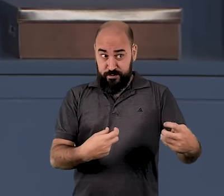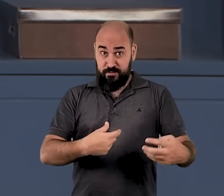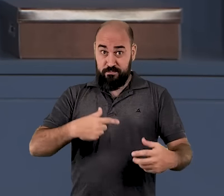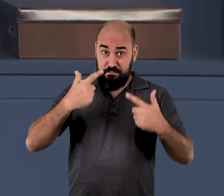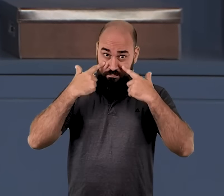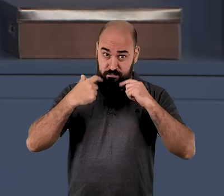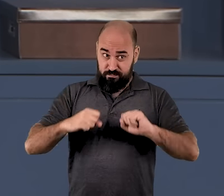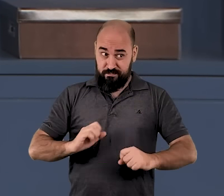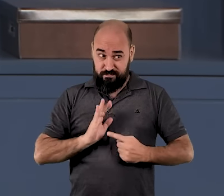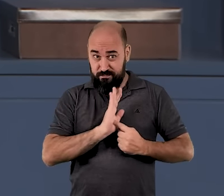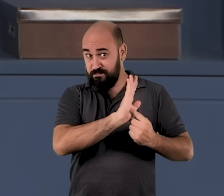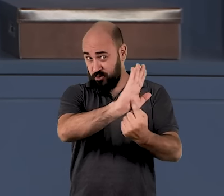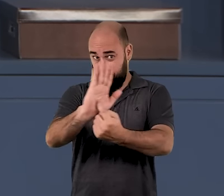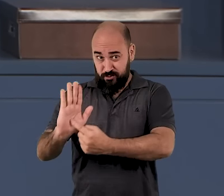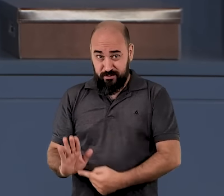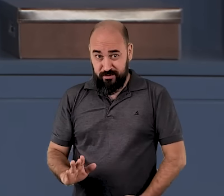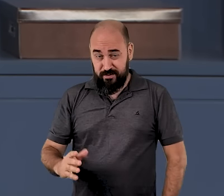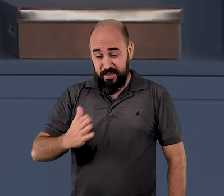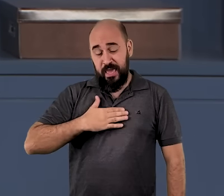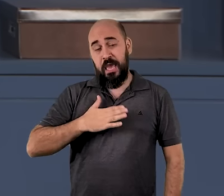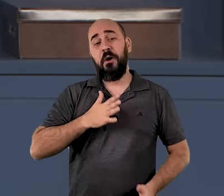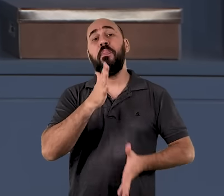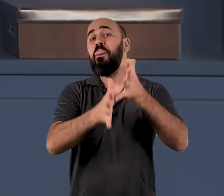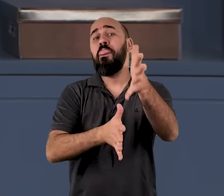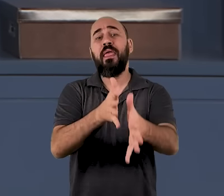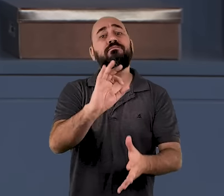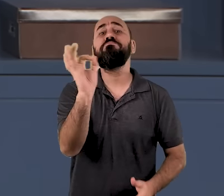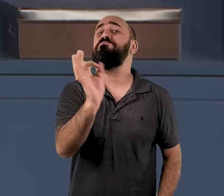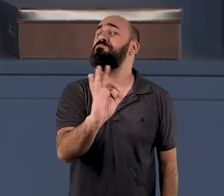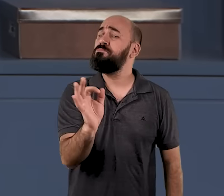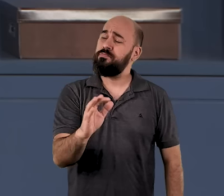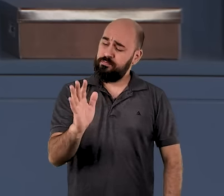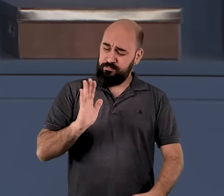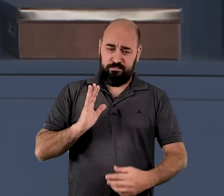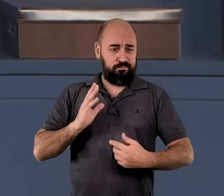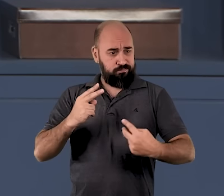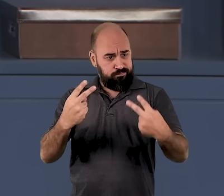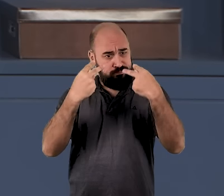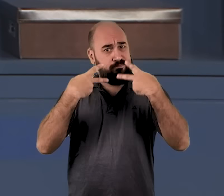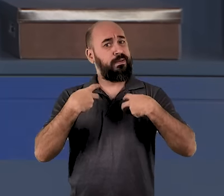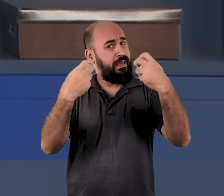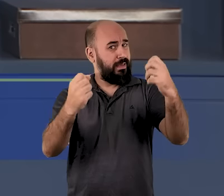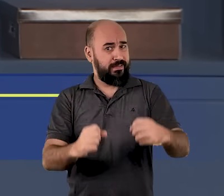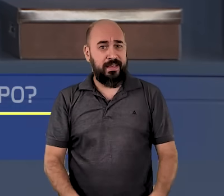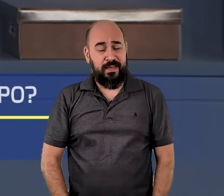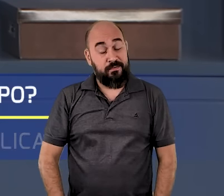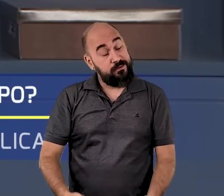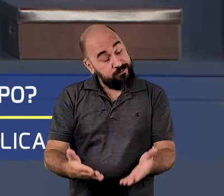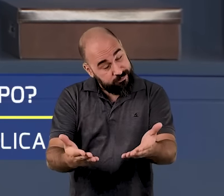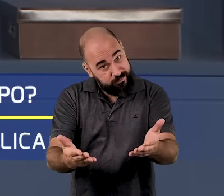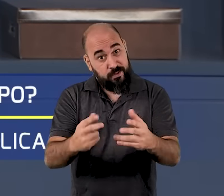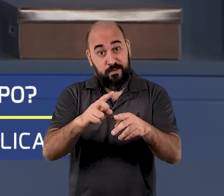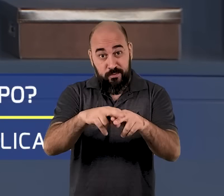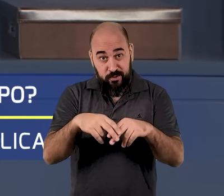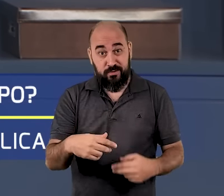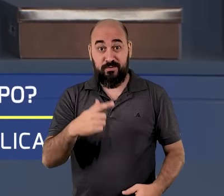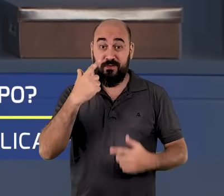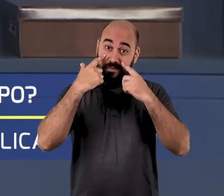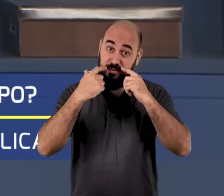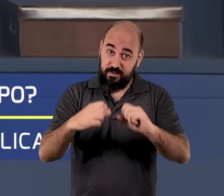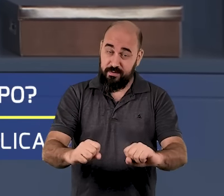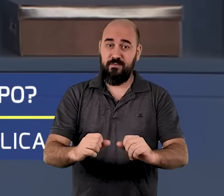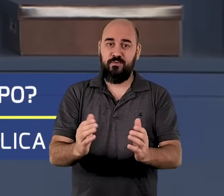palavras. Daí a importância do nosso testemunho cristão. Precisamos nos colocar nas mãos de Deus para que o Espírito